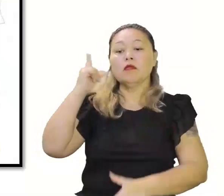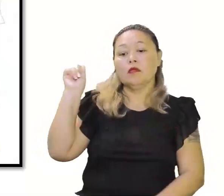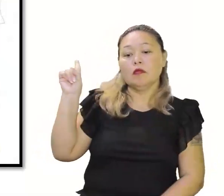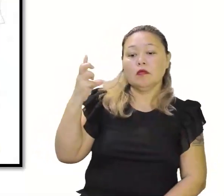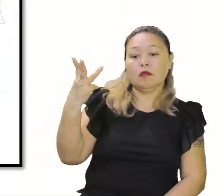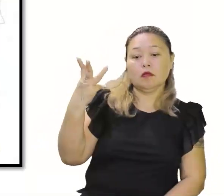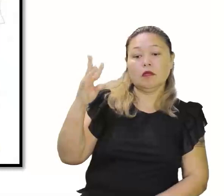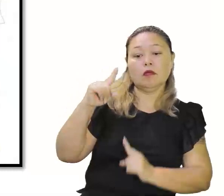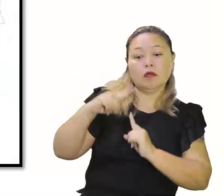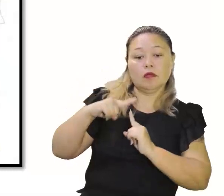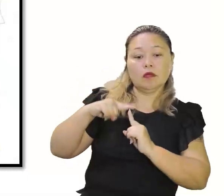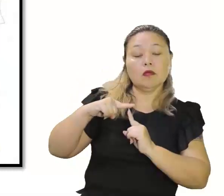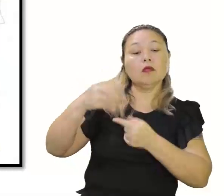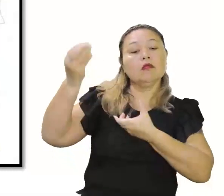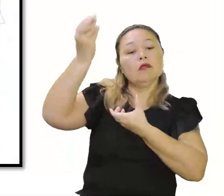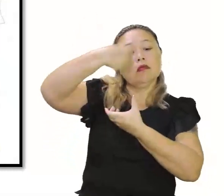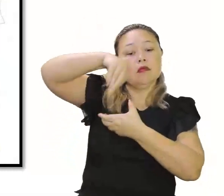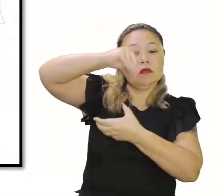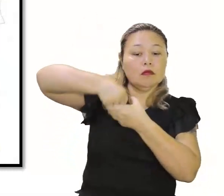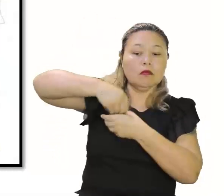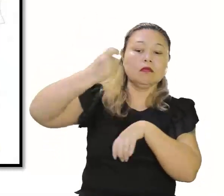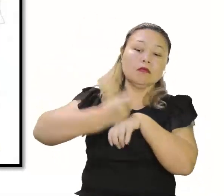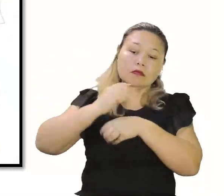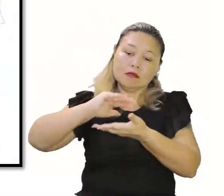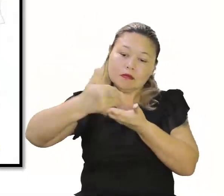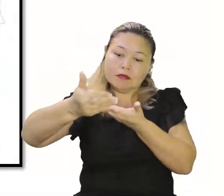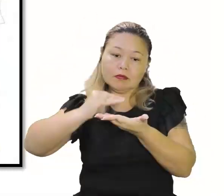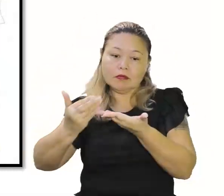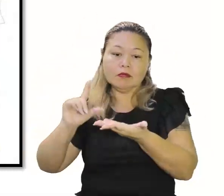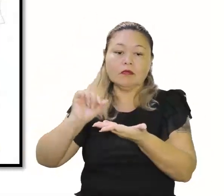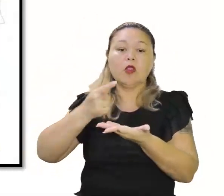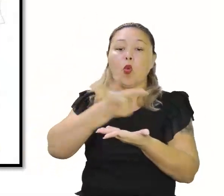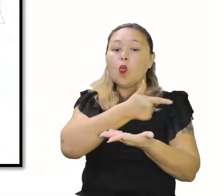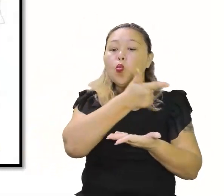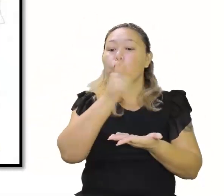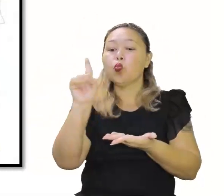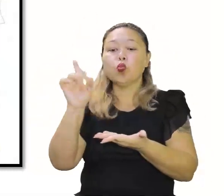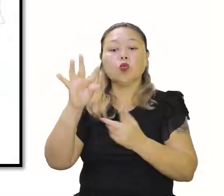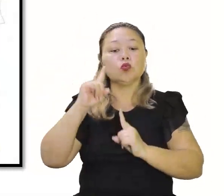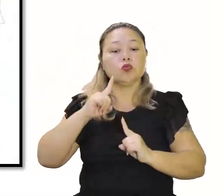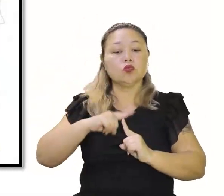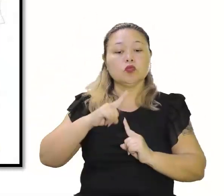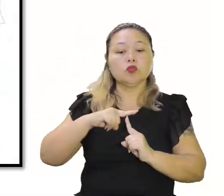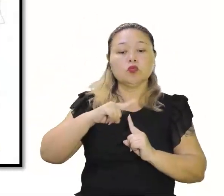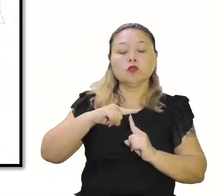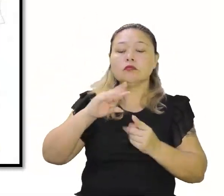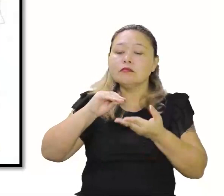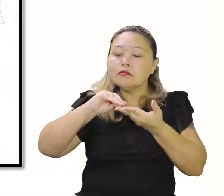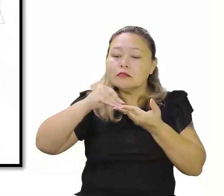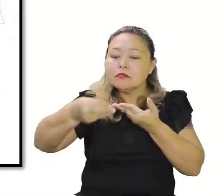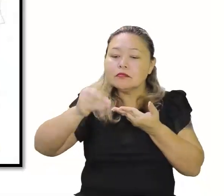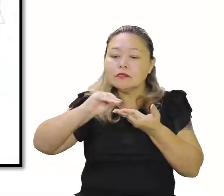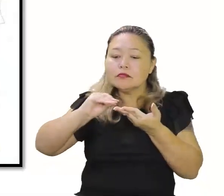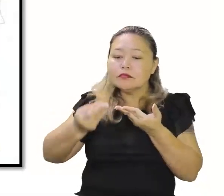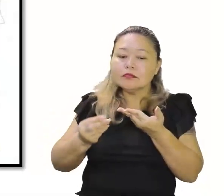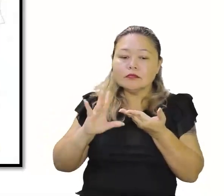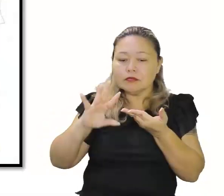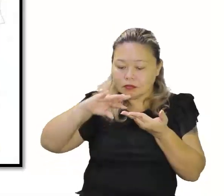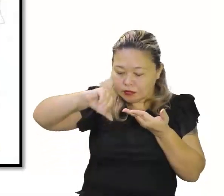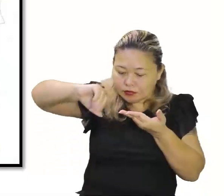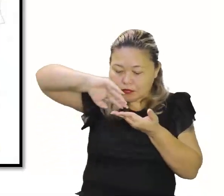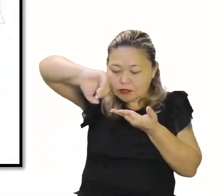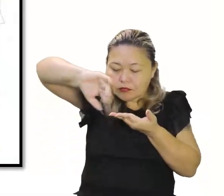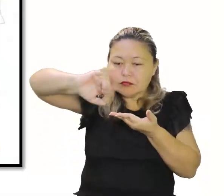redondos. E ainda dentro dos sólidos geométricos a gente tem outros tipos, né, que a gente pode decompor aí em prismas, em pirâmides, em